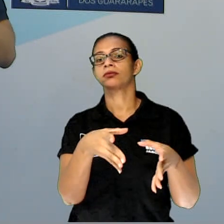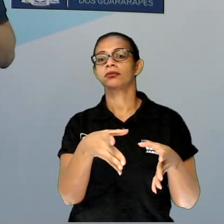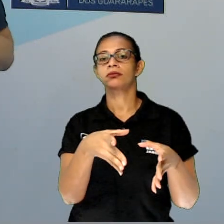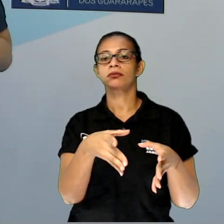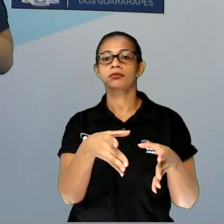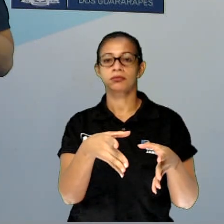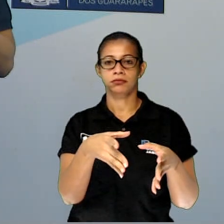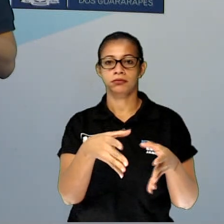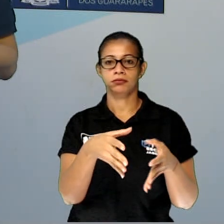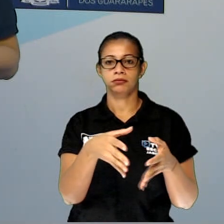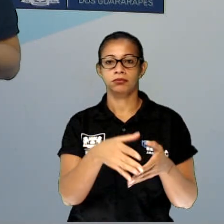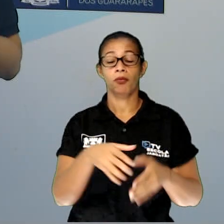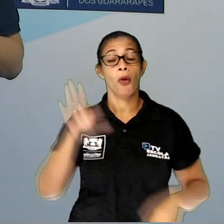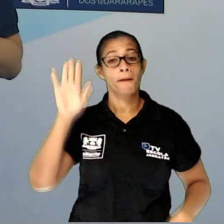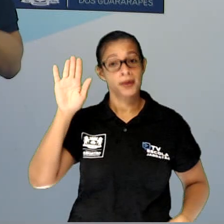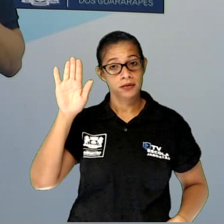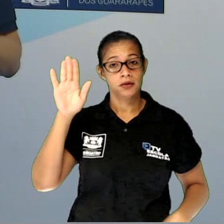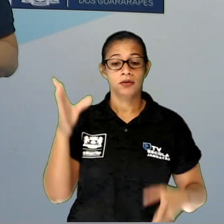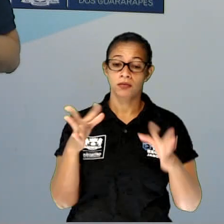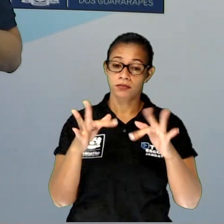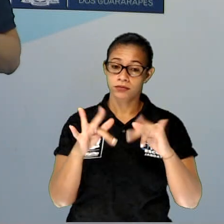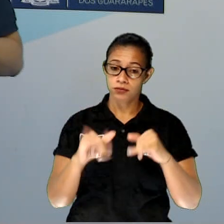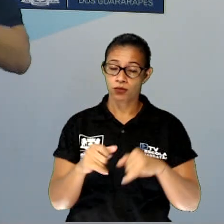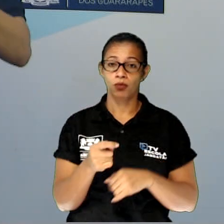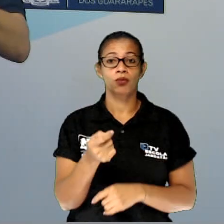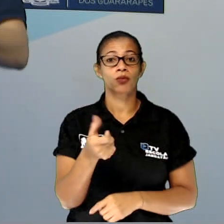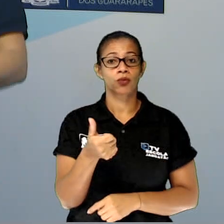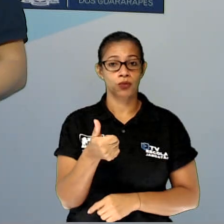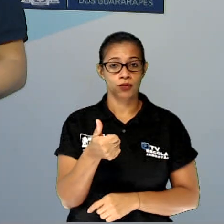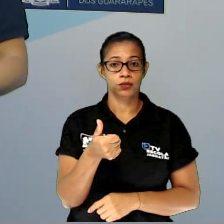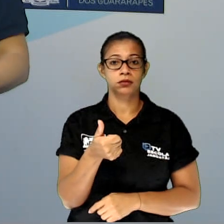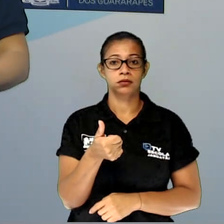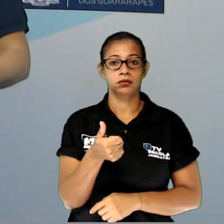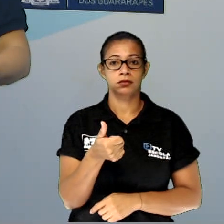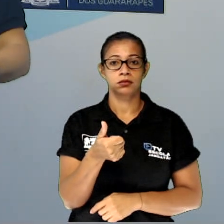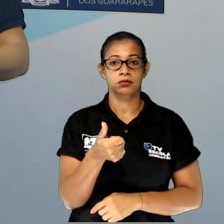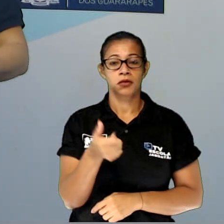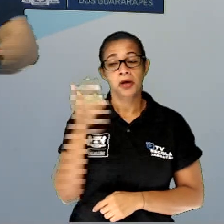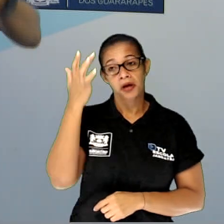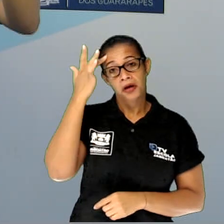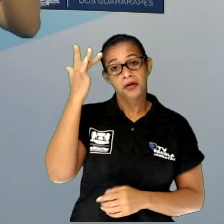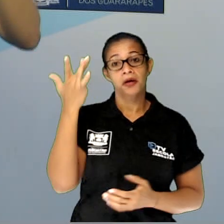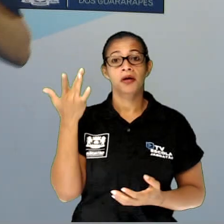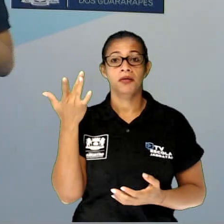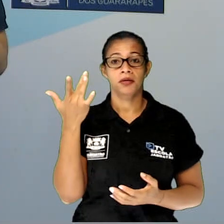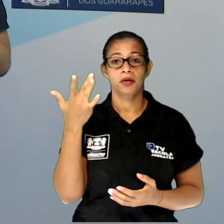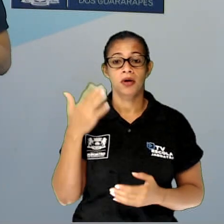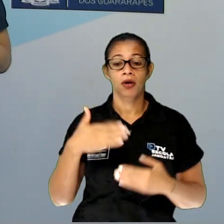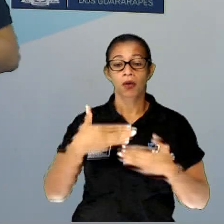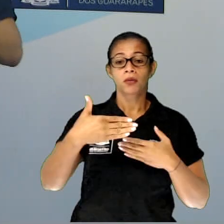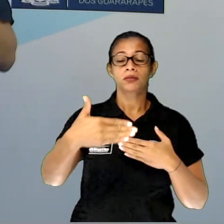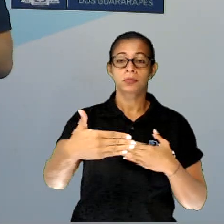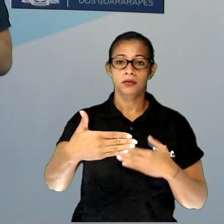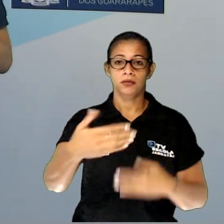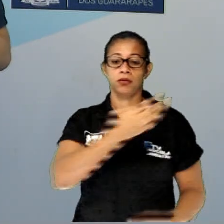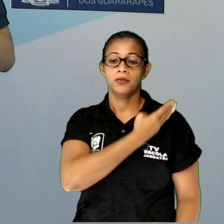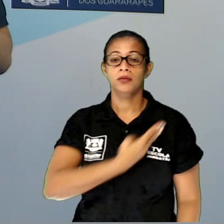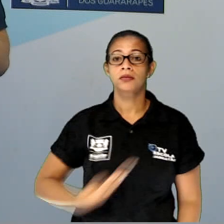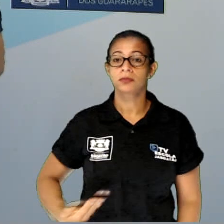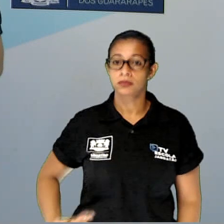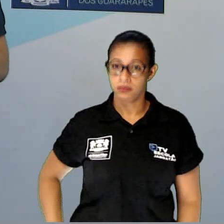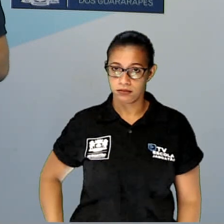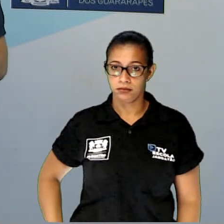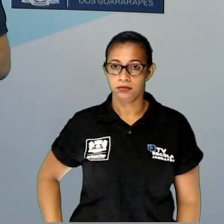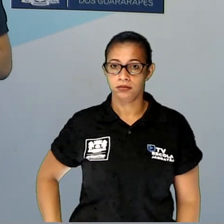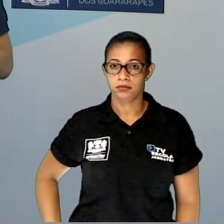mandato dele estava chegando ao fim, ele achava que o próximo presidente da República deveria resolver desarmar